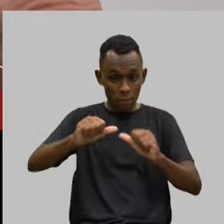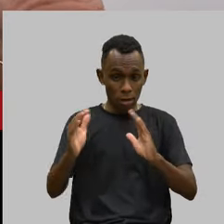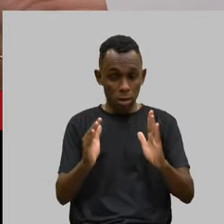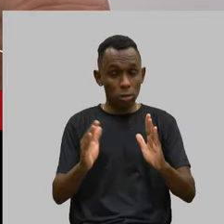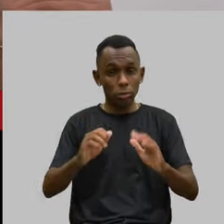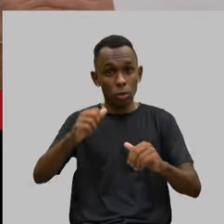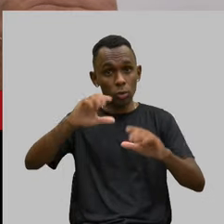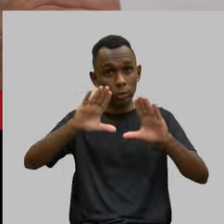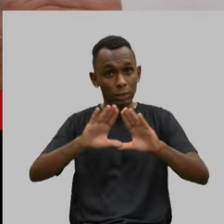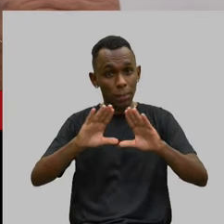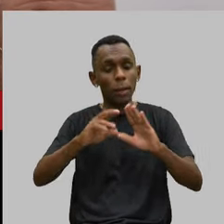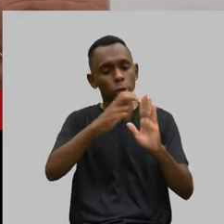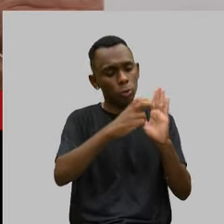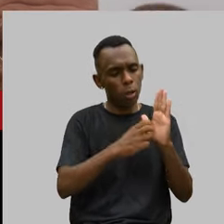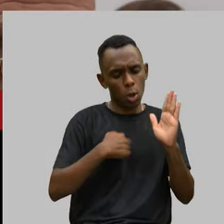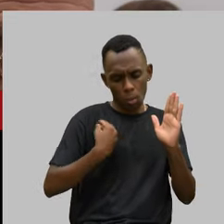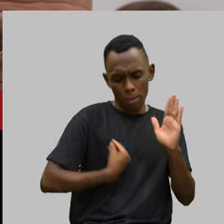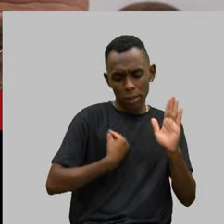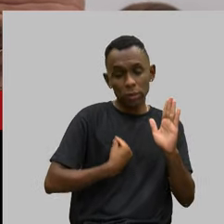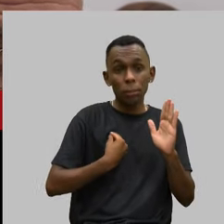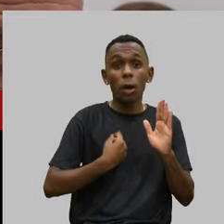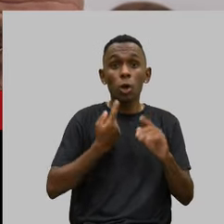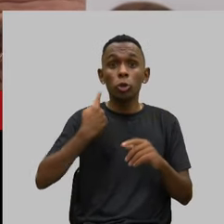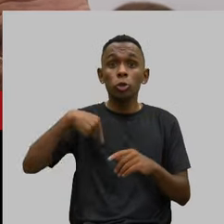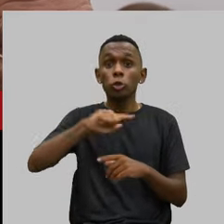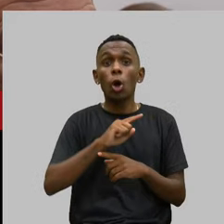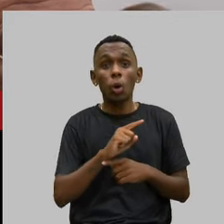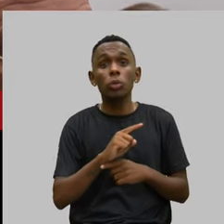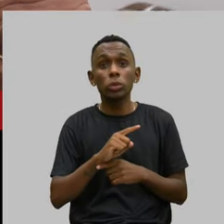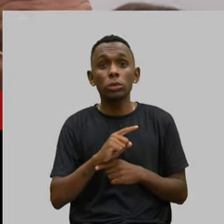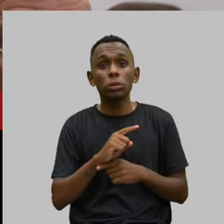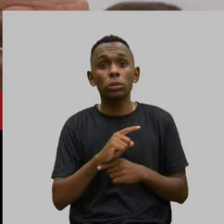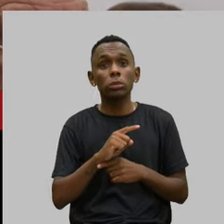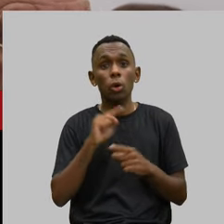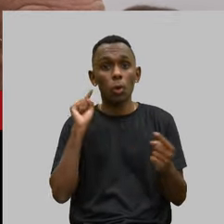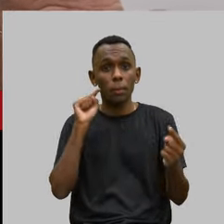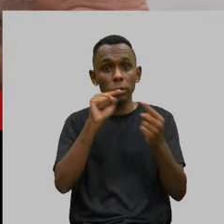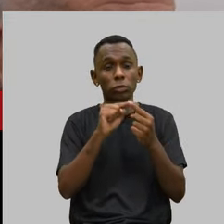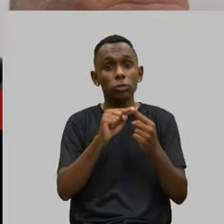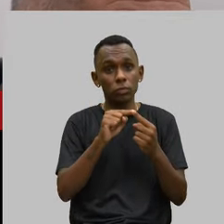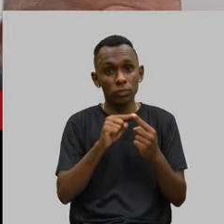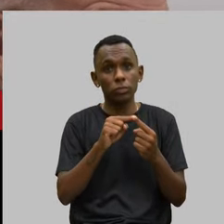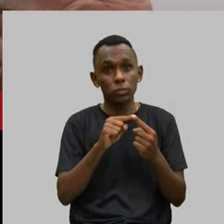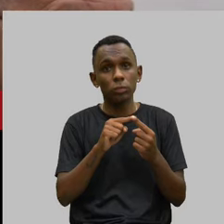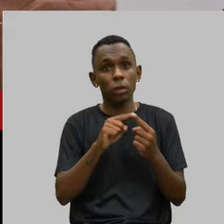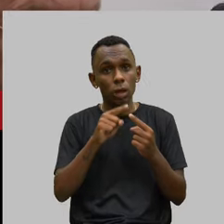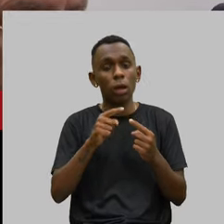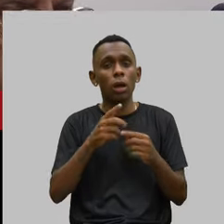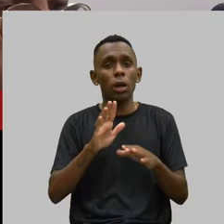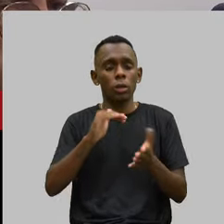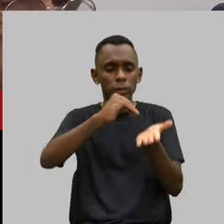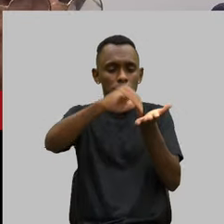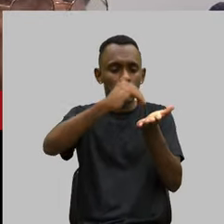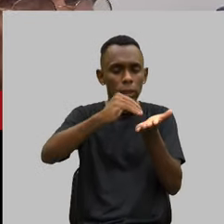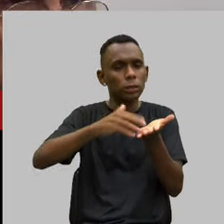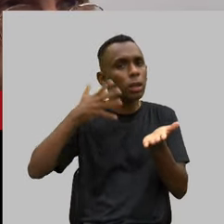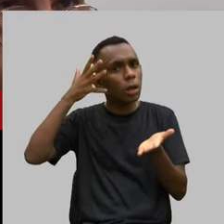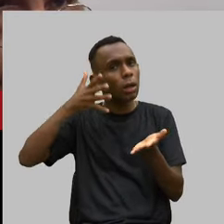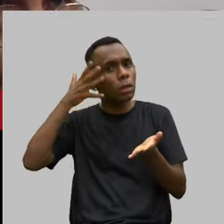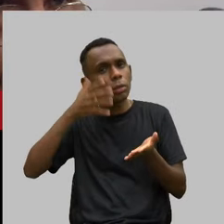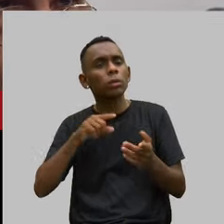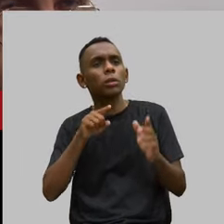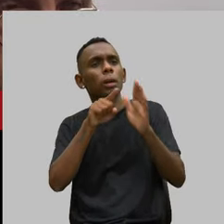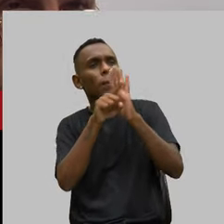Sessão da manhã nós chegamos ao Nosso a nossa intenção o nosso objetivo que foi ouvir os secretários indagar